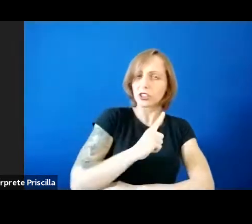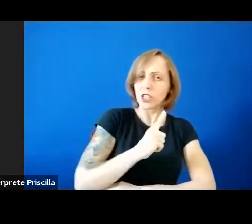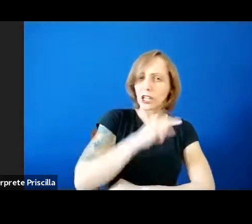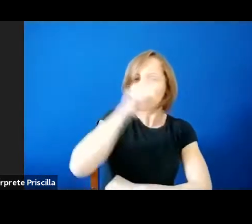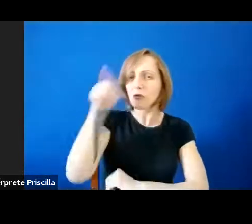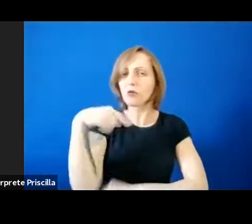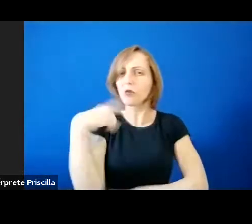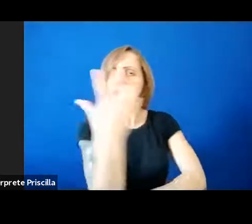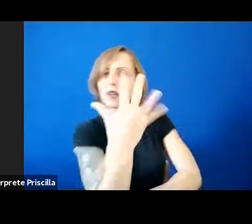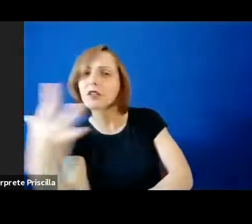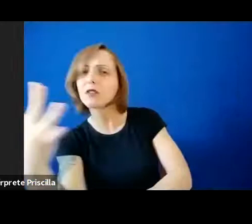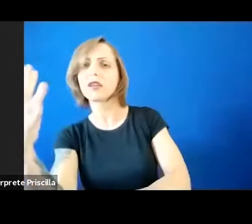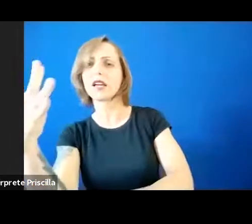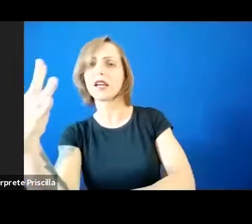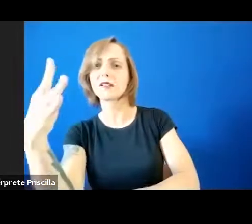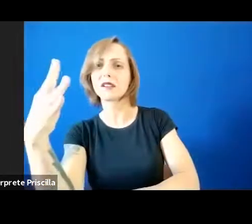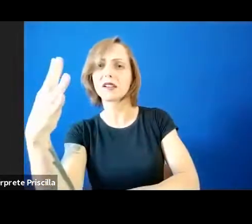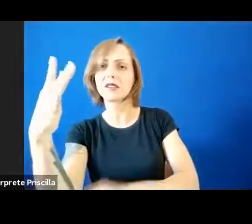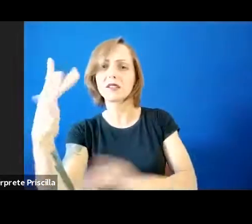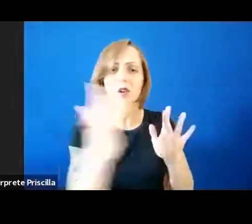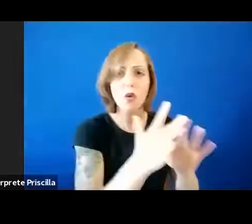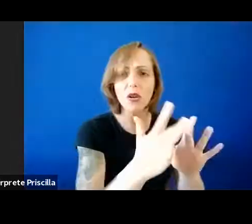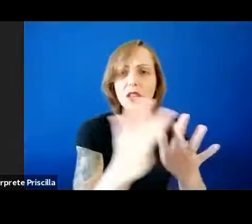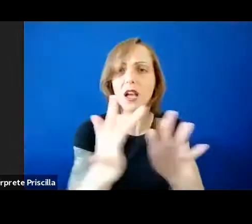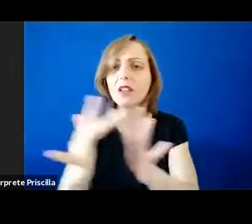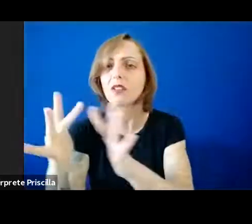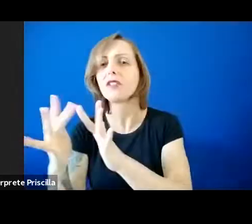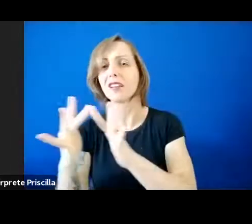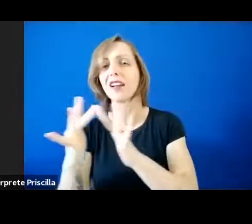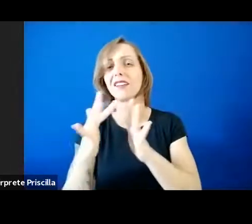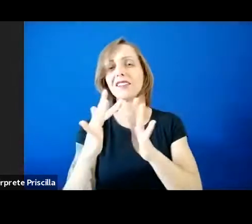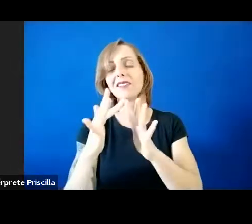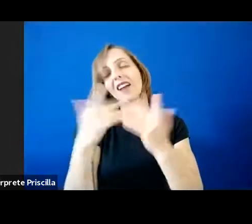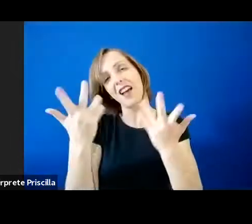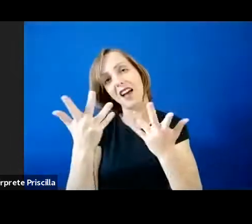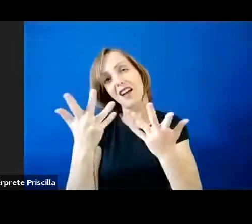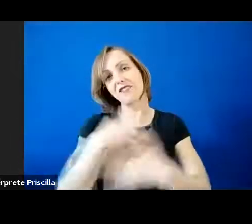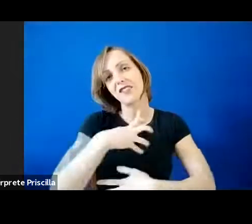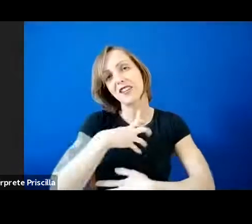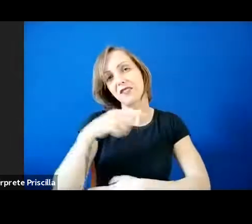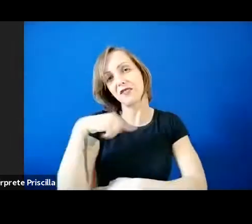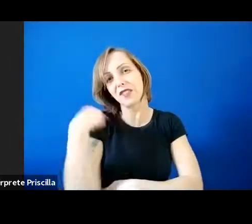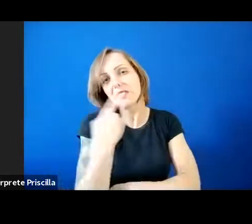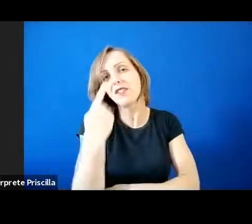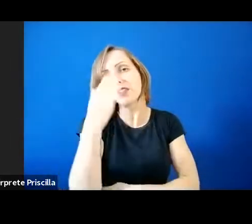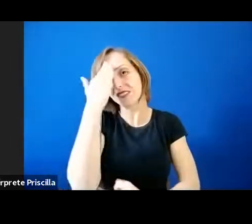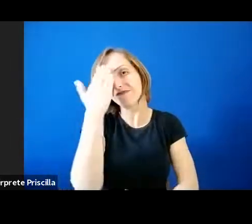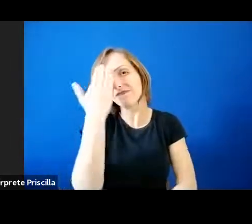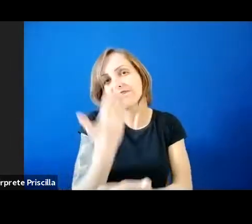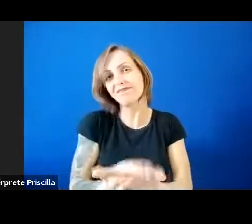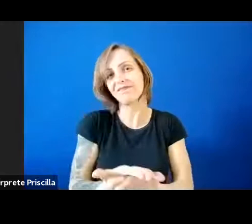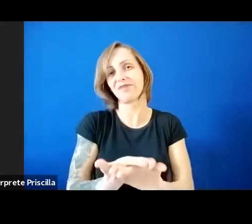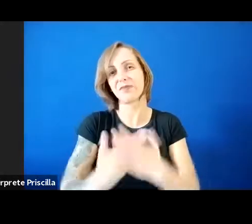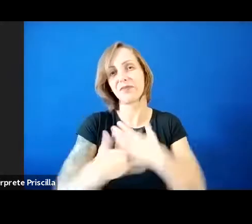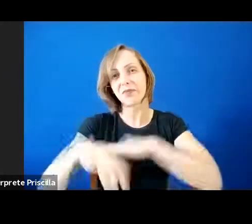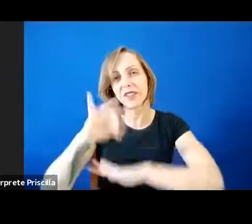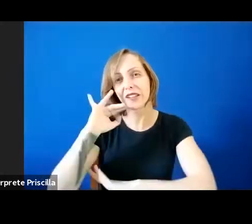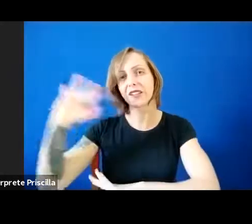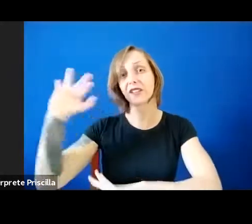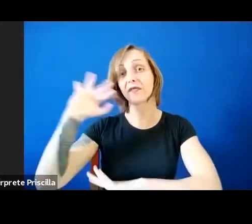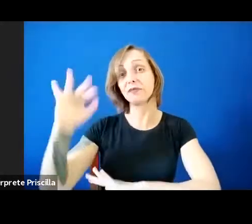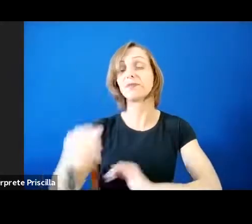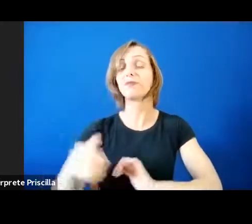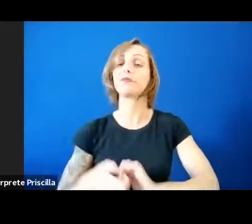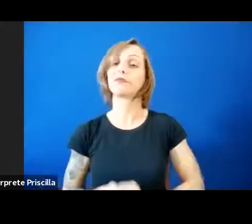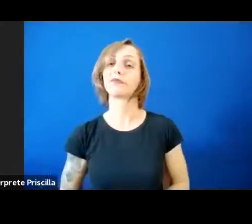redor. Então, é assim que nós acreditamos. E aí, acho que para encerrar, aí